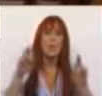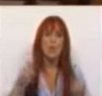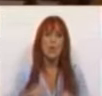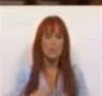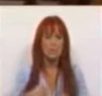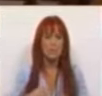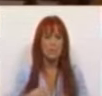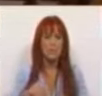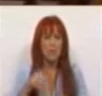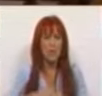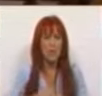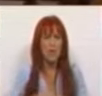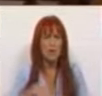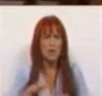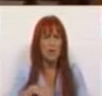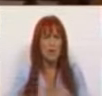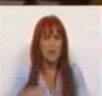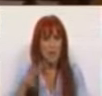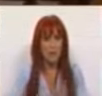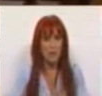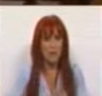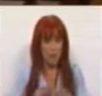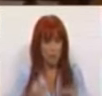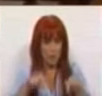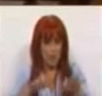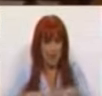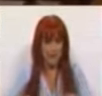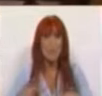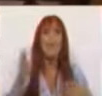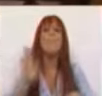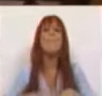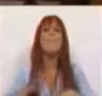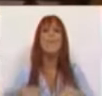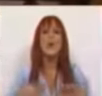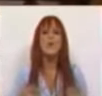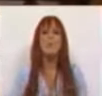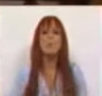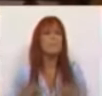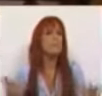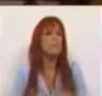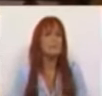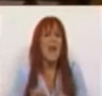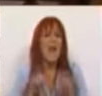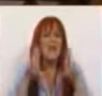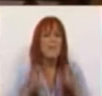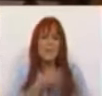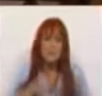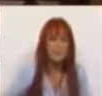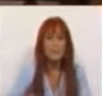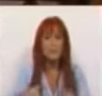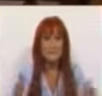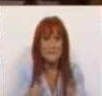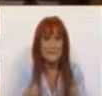a aprovação de resoluções por esta Assembleia relativamente à despoluição